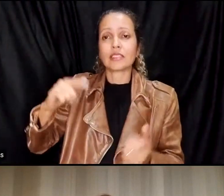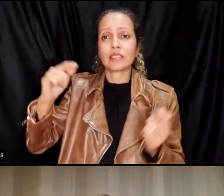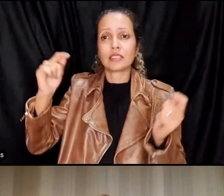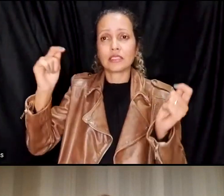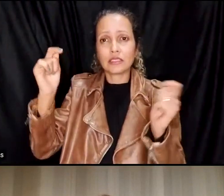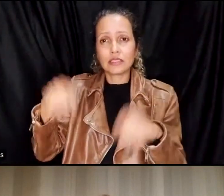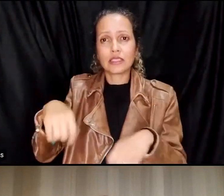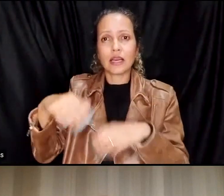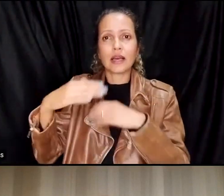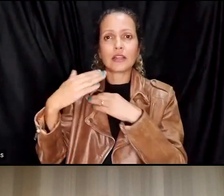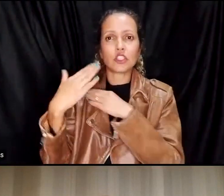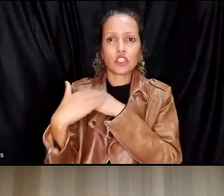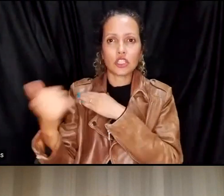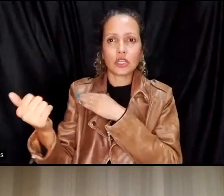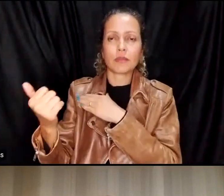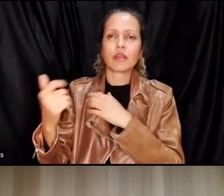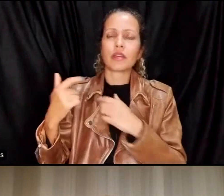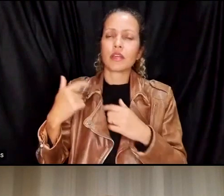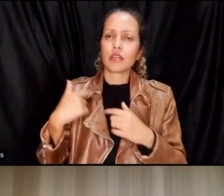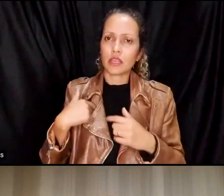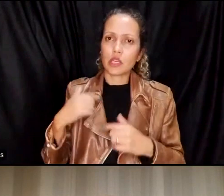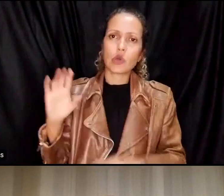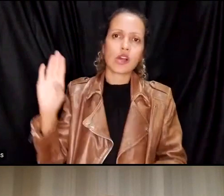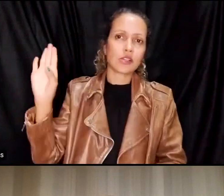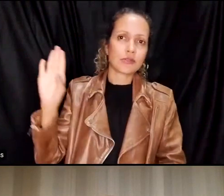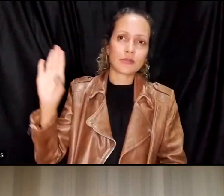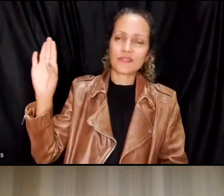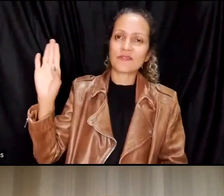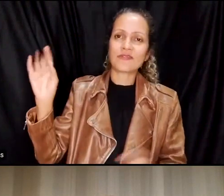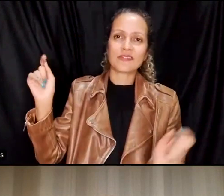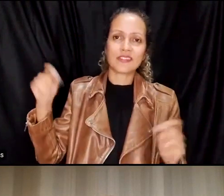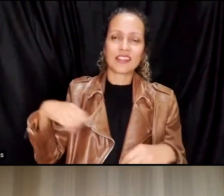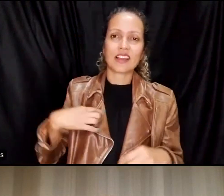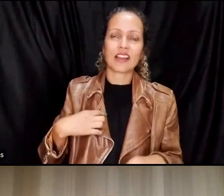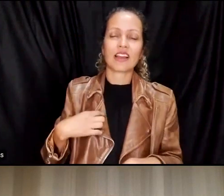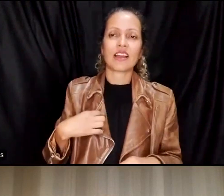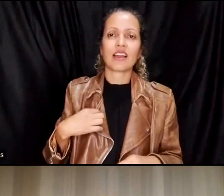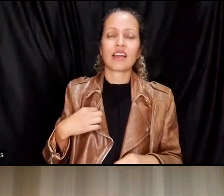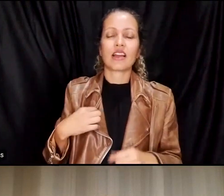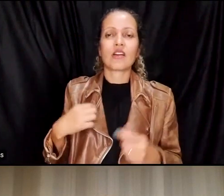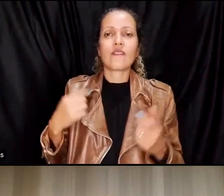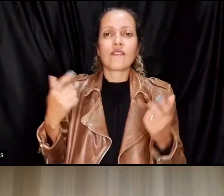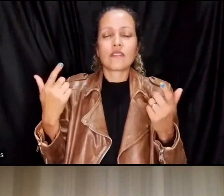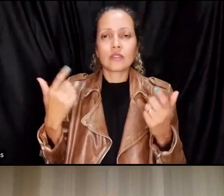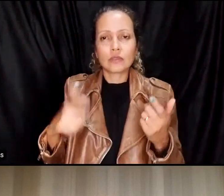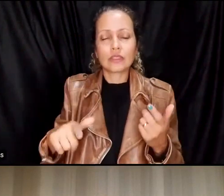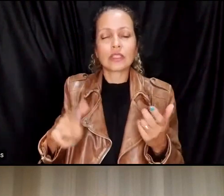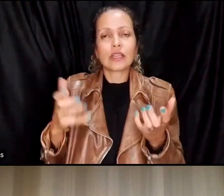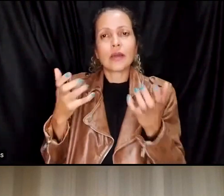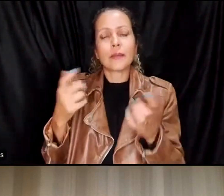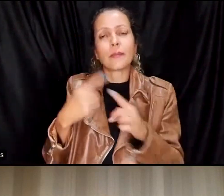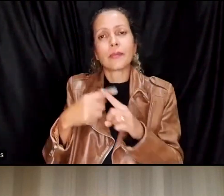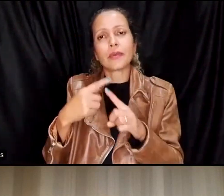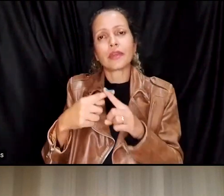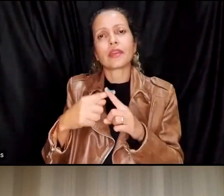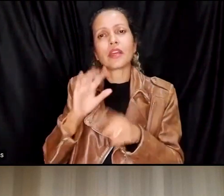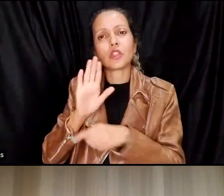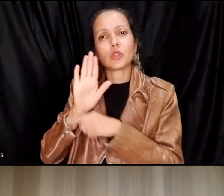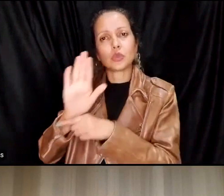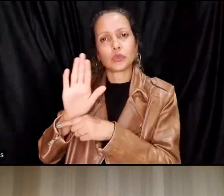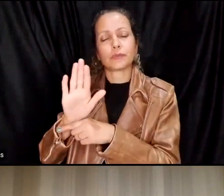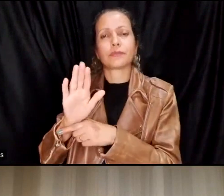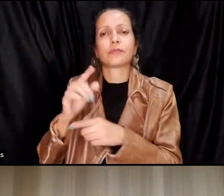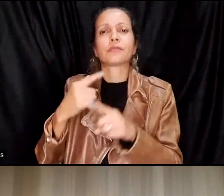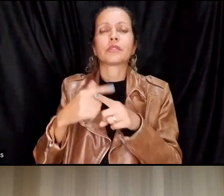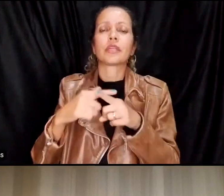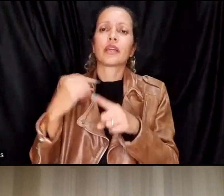eu fico assim à disposição, né? Porque assim, eu acho tão importante, né? A gente ter esse conhecimento e estar